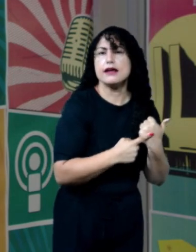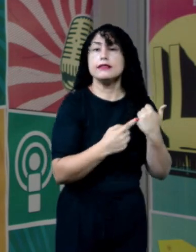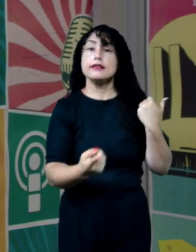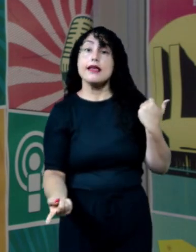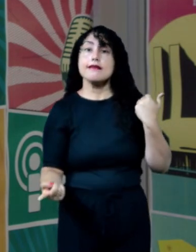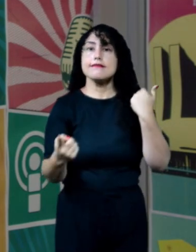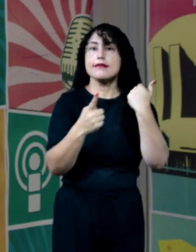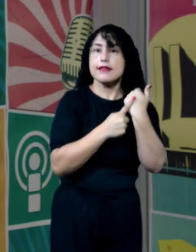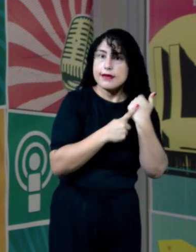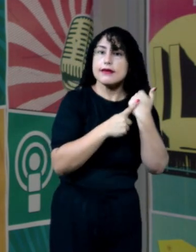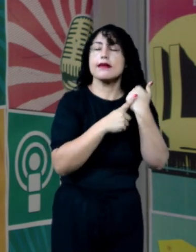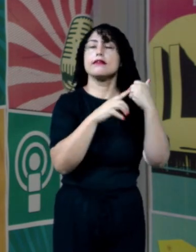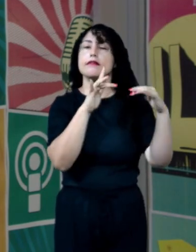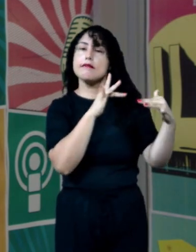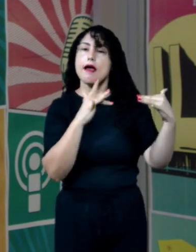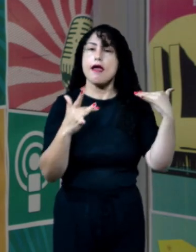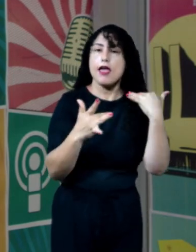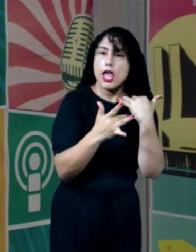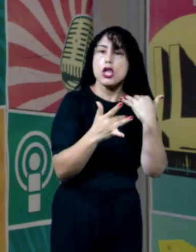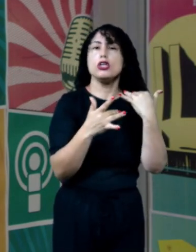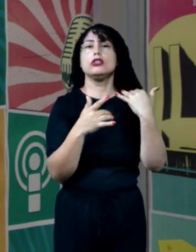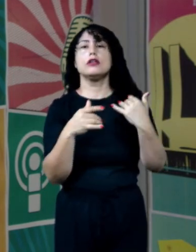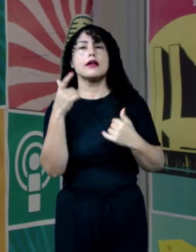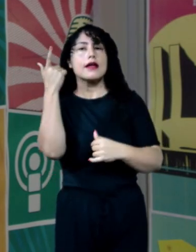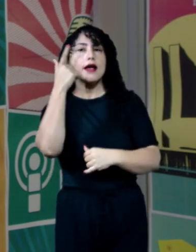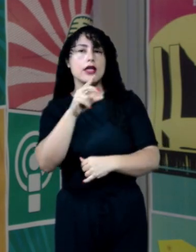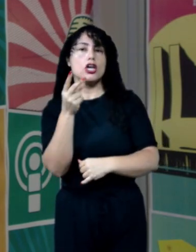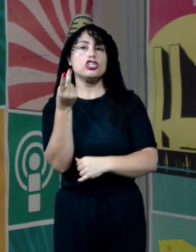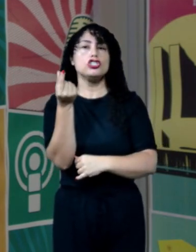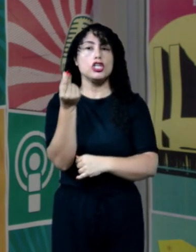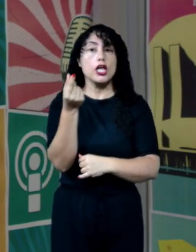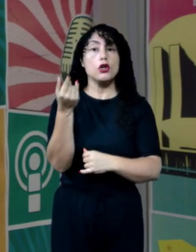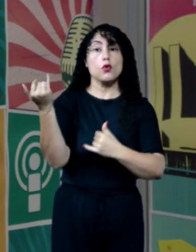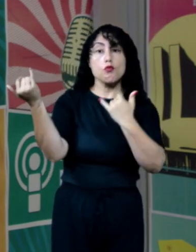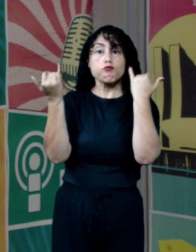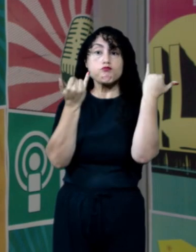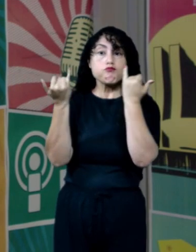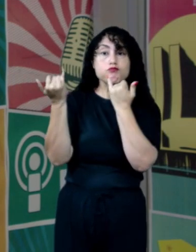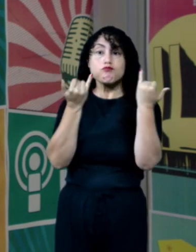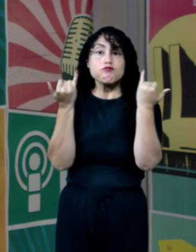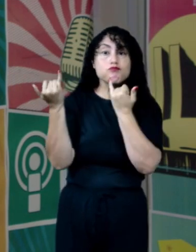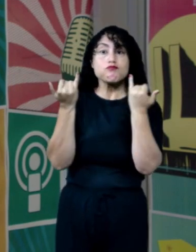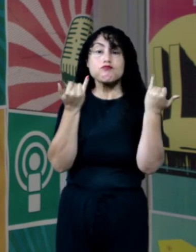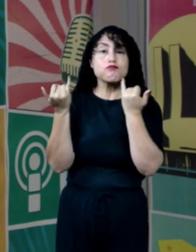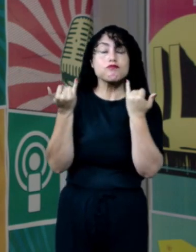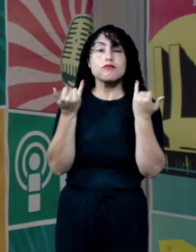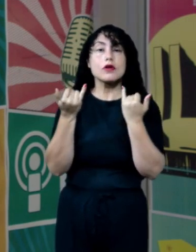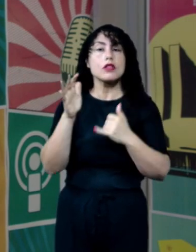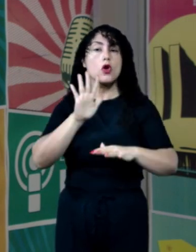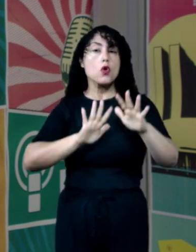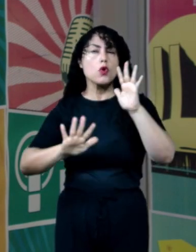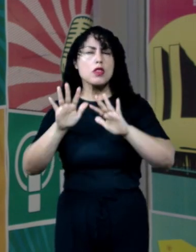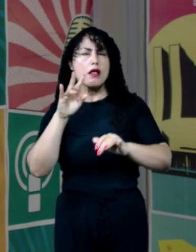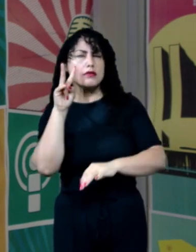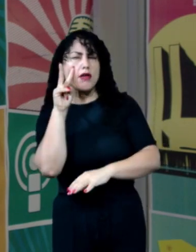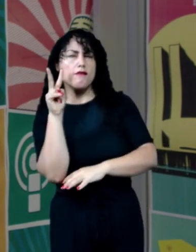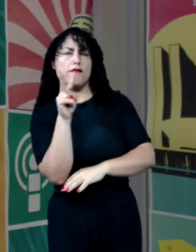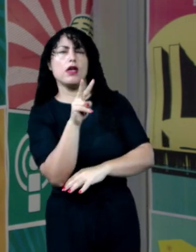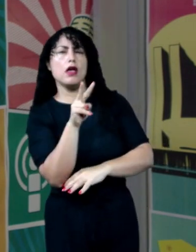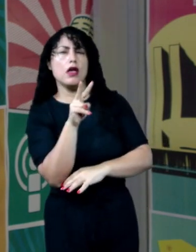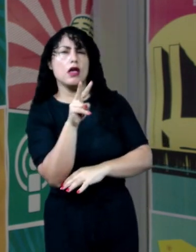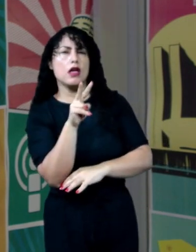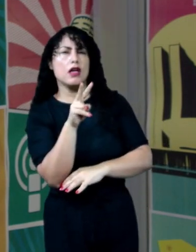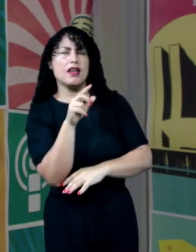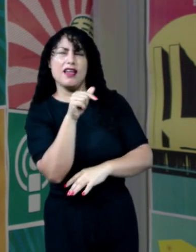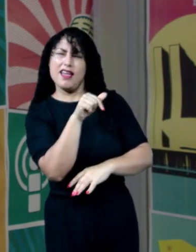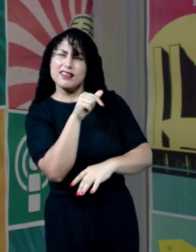página, você está fazendo ganhar dinheiro com o anunciante. Então você tem que tomar cuidado com isso. Tu olha assim, cara, essa